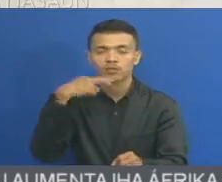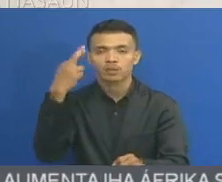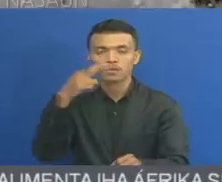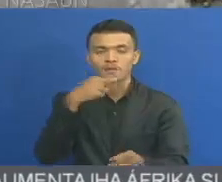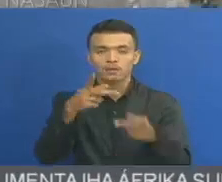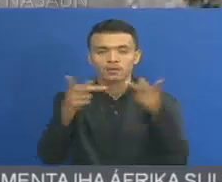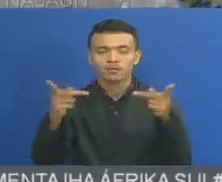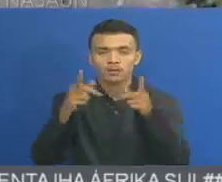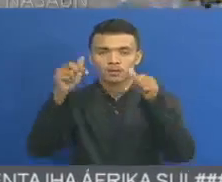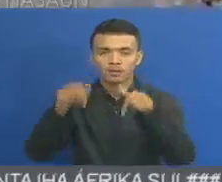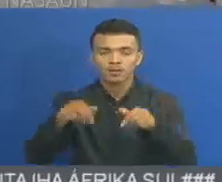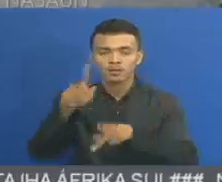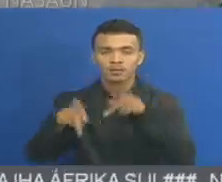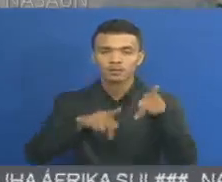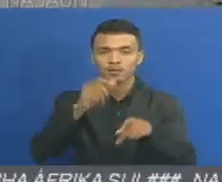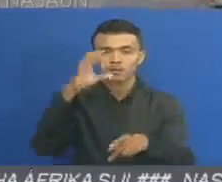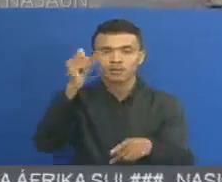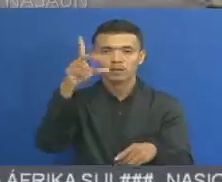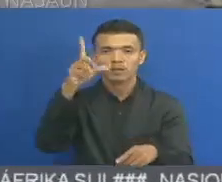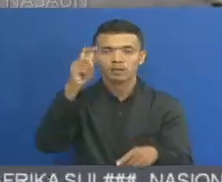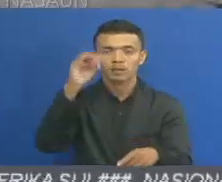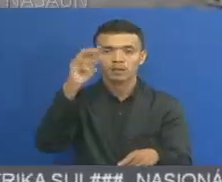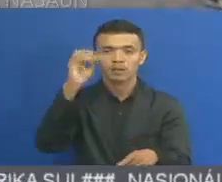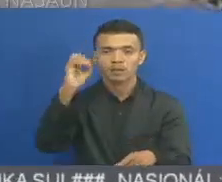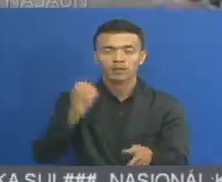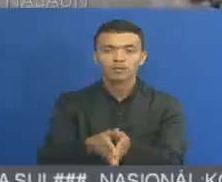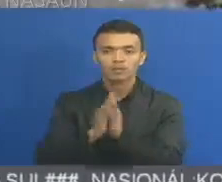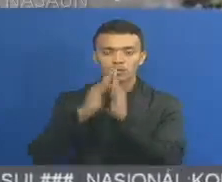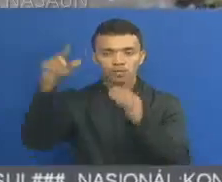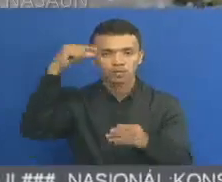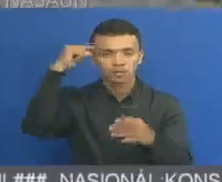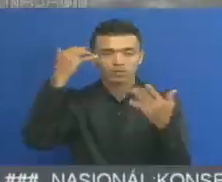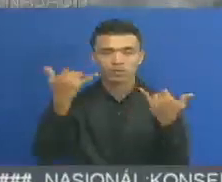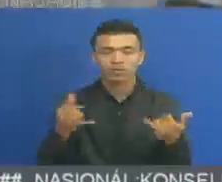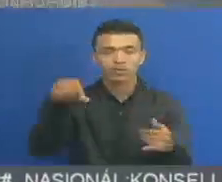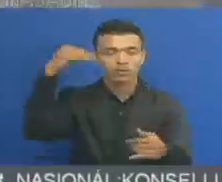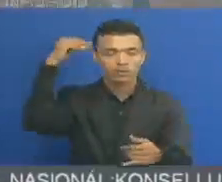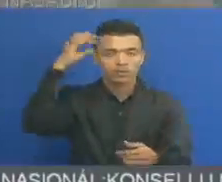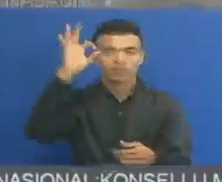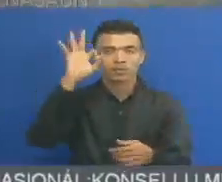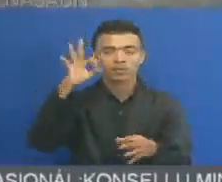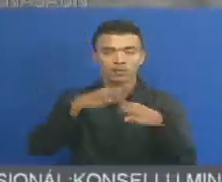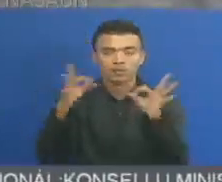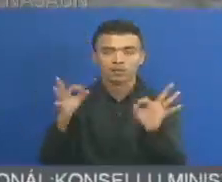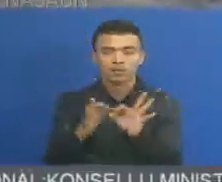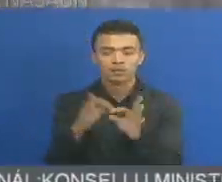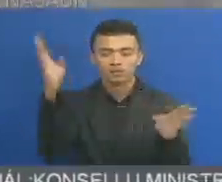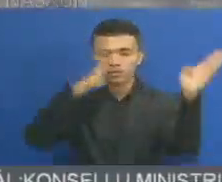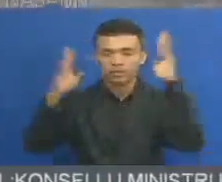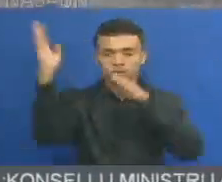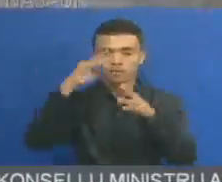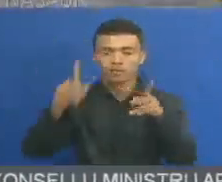ba. Comunidade Carlito da Costa Mos, Rosuba Governo agora, no Governo da CIA, ato soluciona problema nebe comunidade